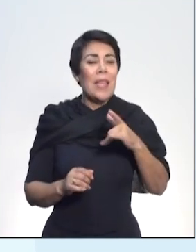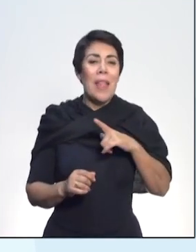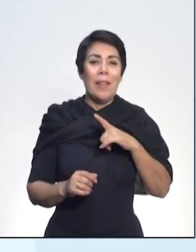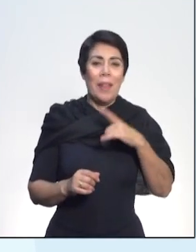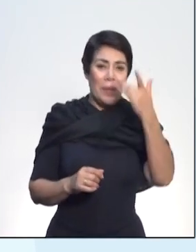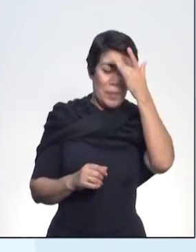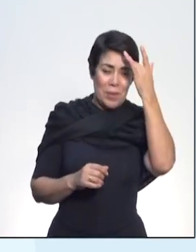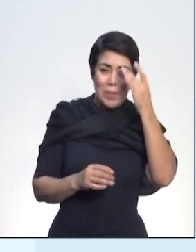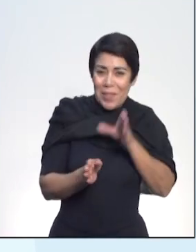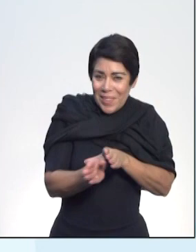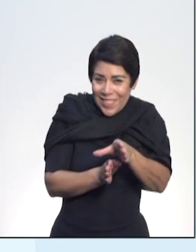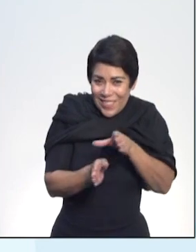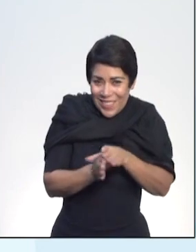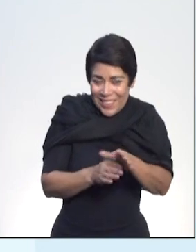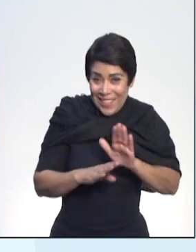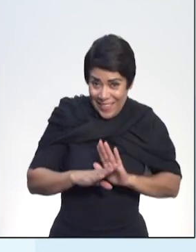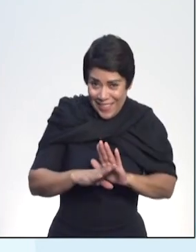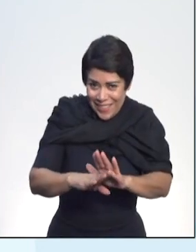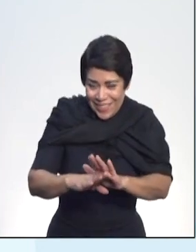aqui a gente está aqui para isso,